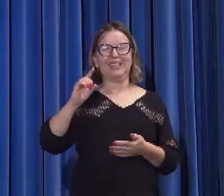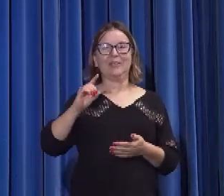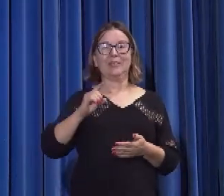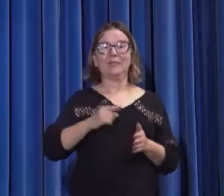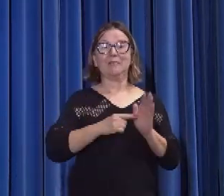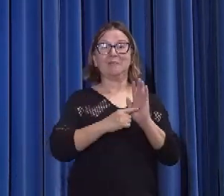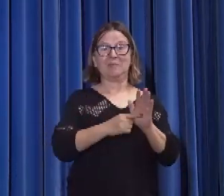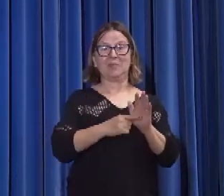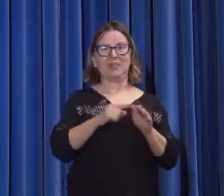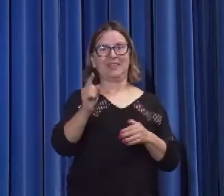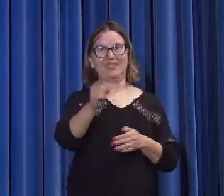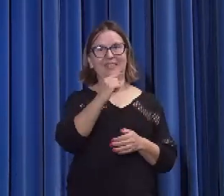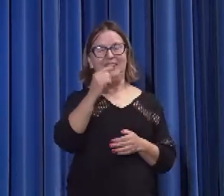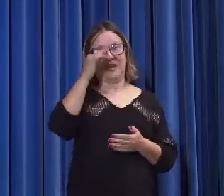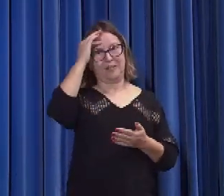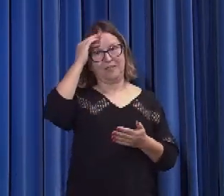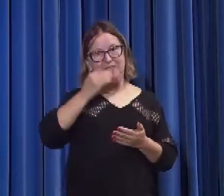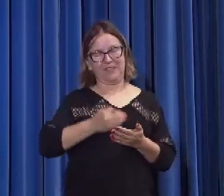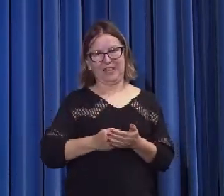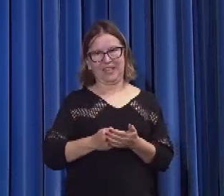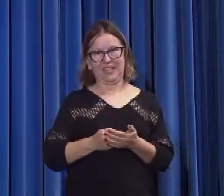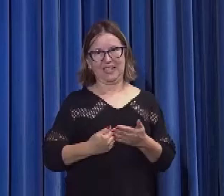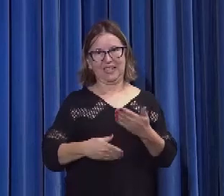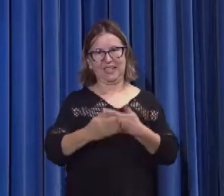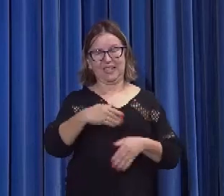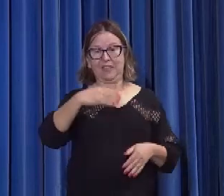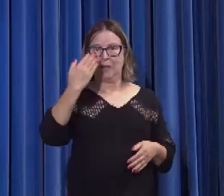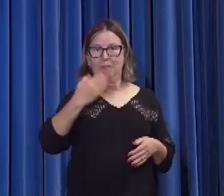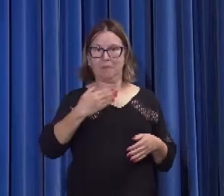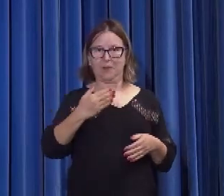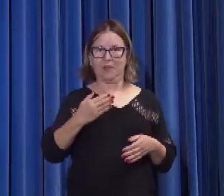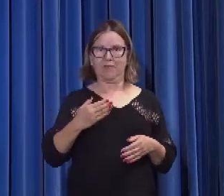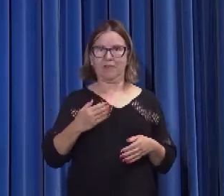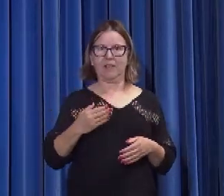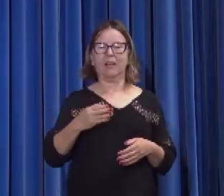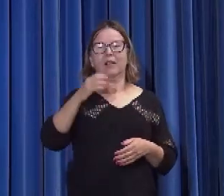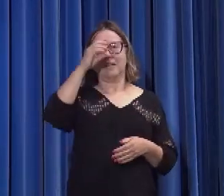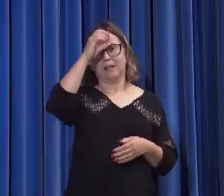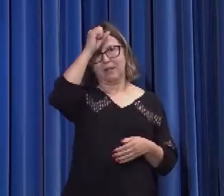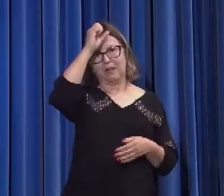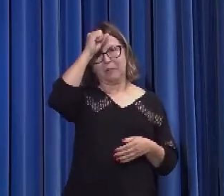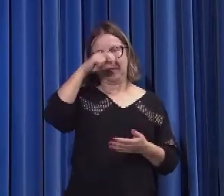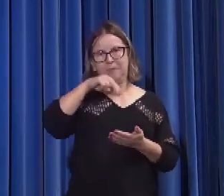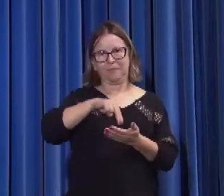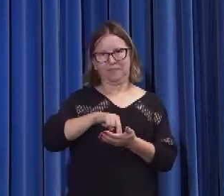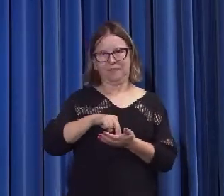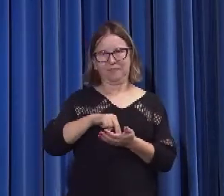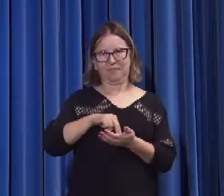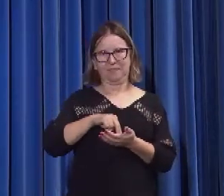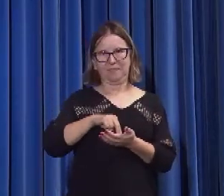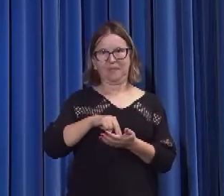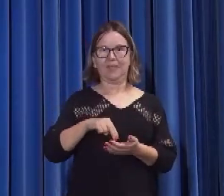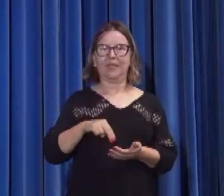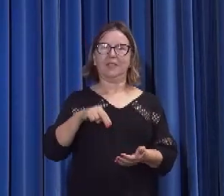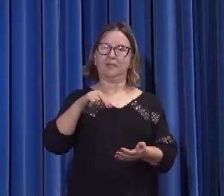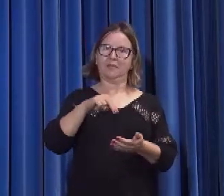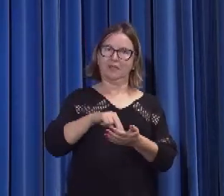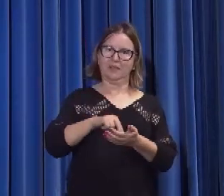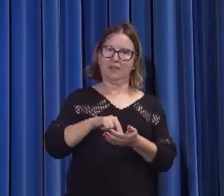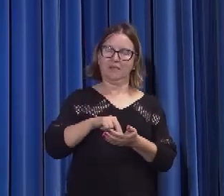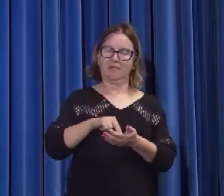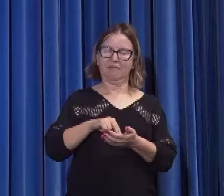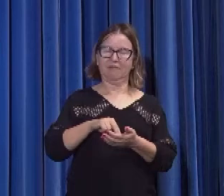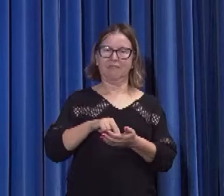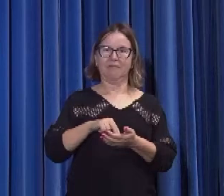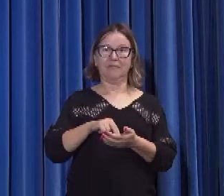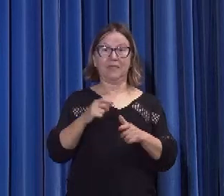que pelo teste possamos aprender a perseverar. E perseverando, possamos nos tornar pessoas